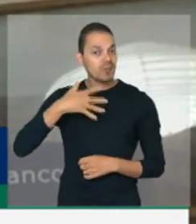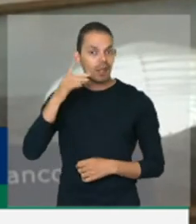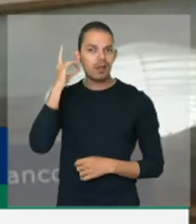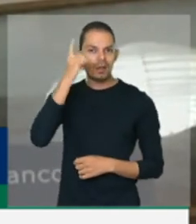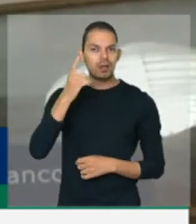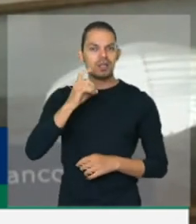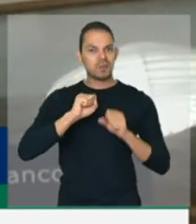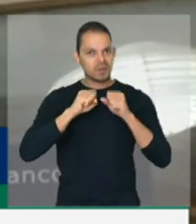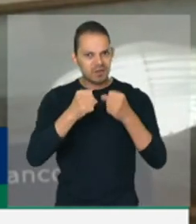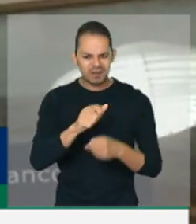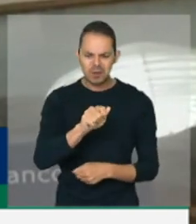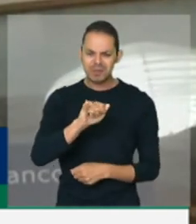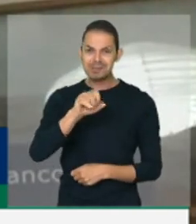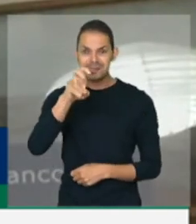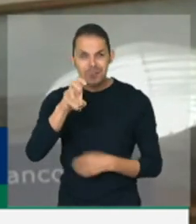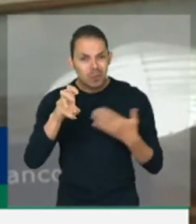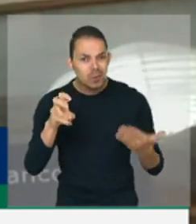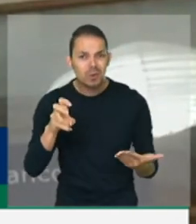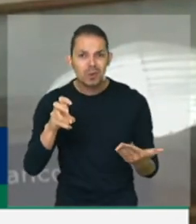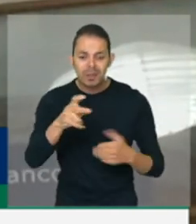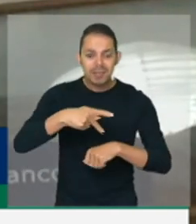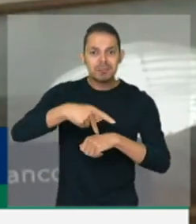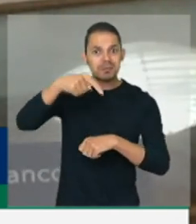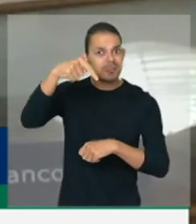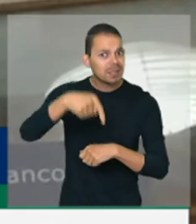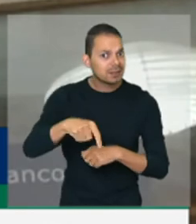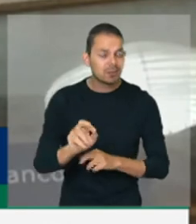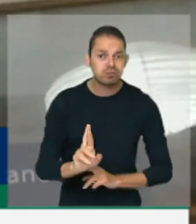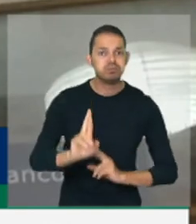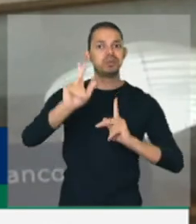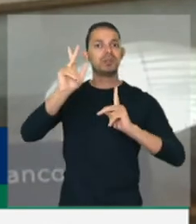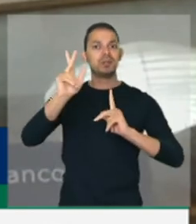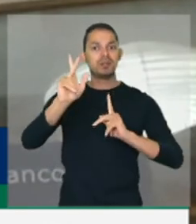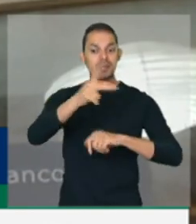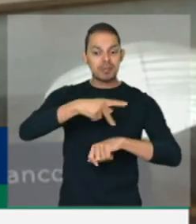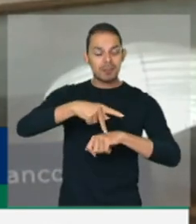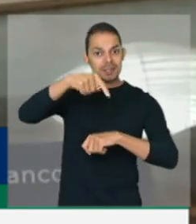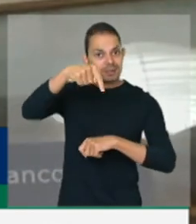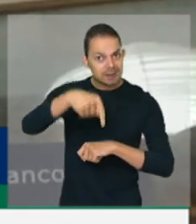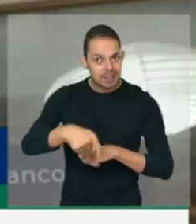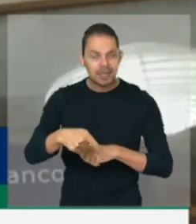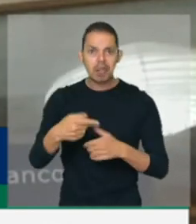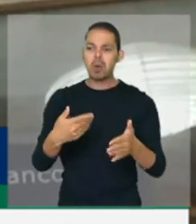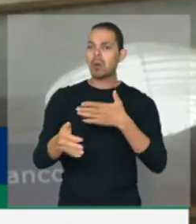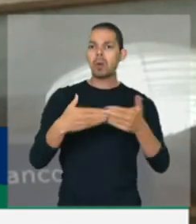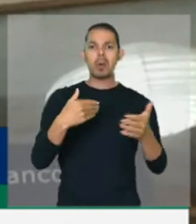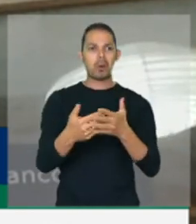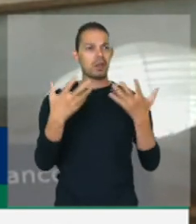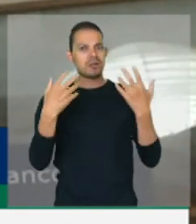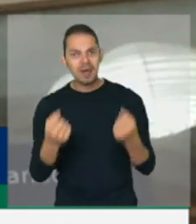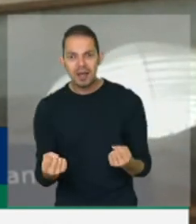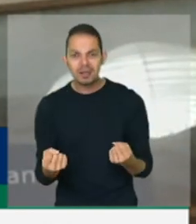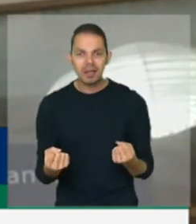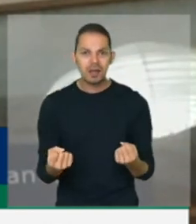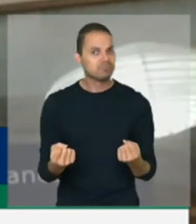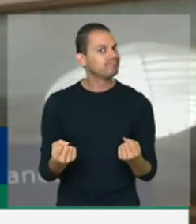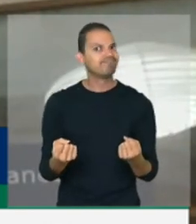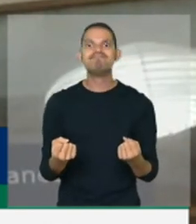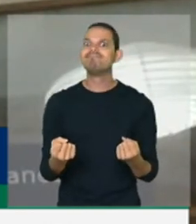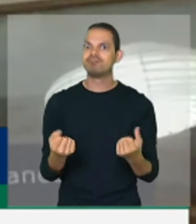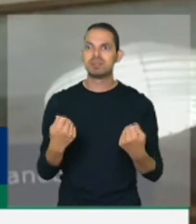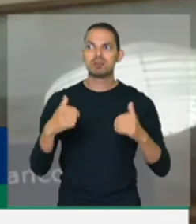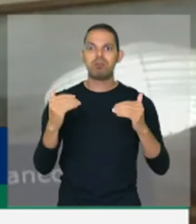para defender o AI-5? Este país é realmente singular. Este país não é para qualquer um, não é para amadores. Porque o